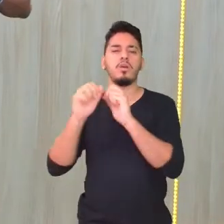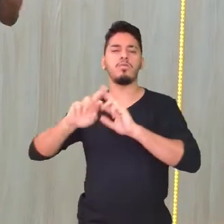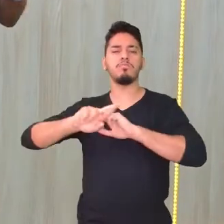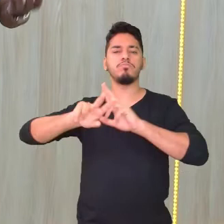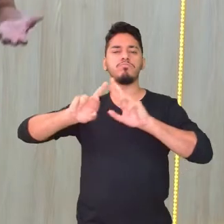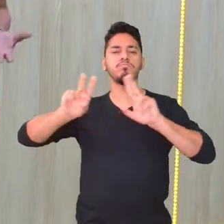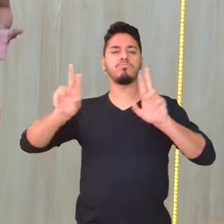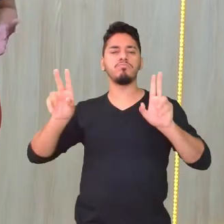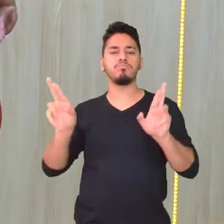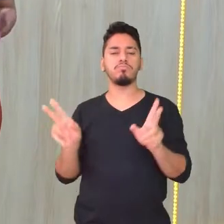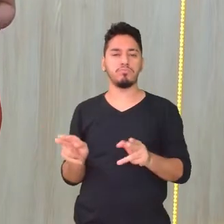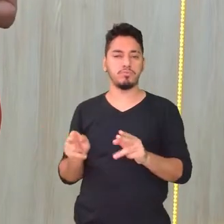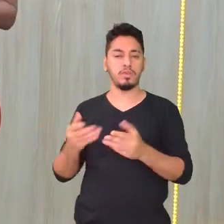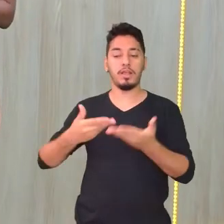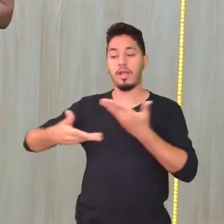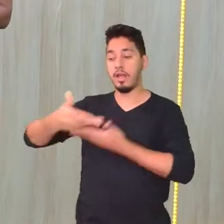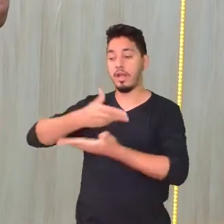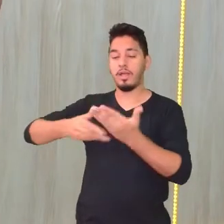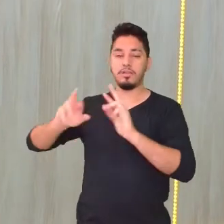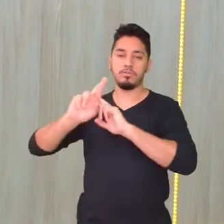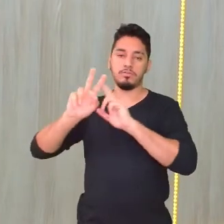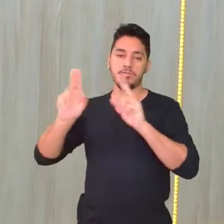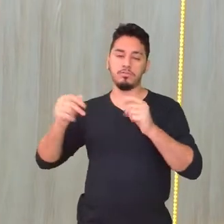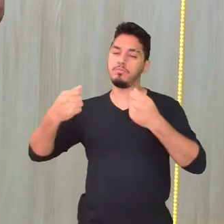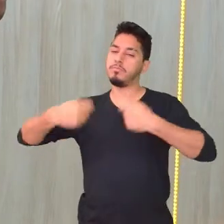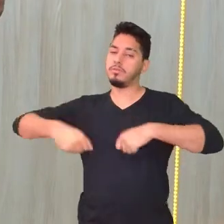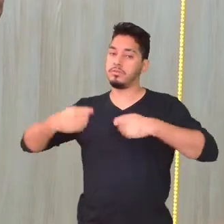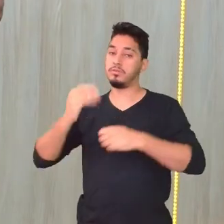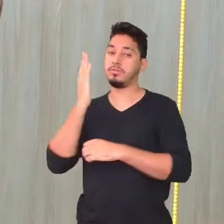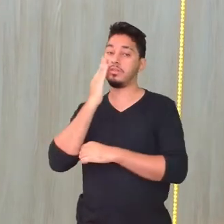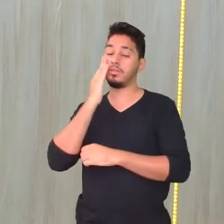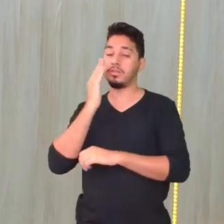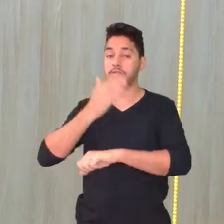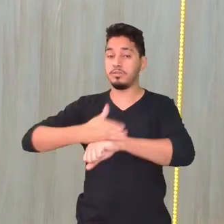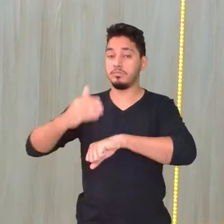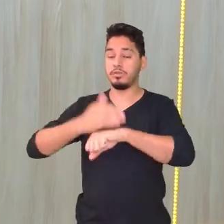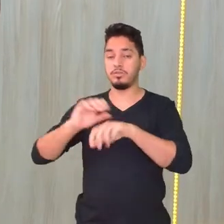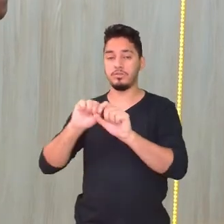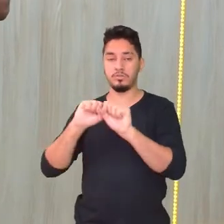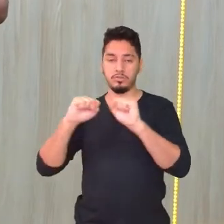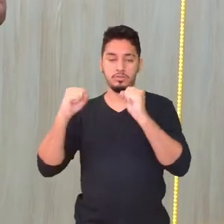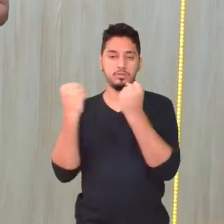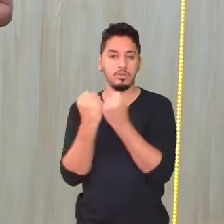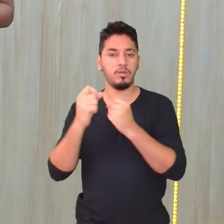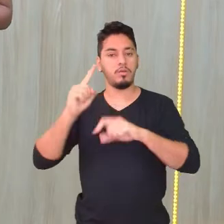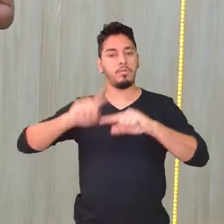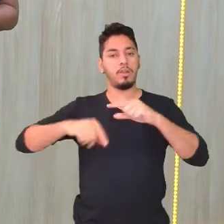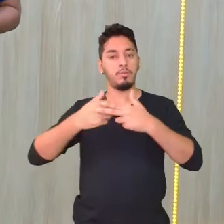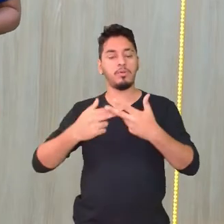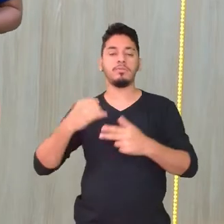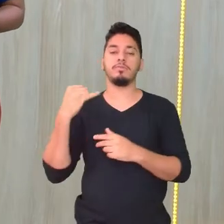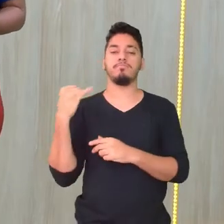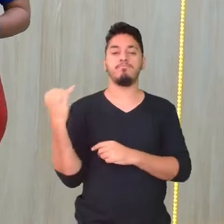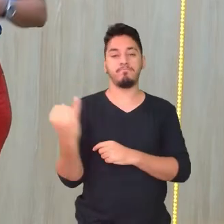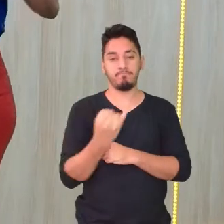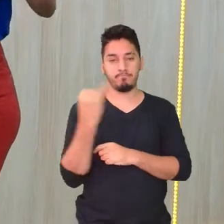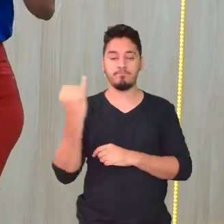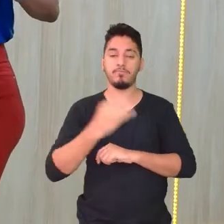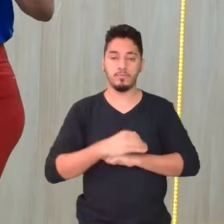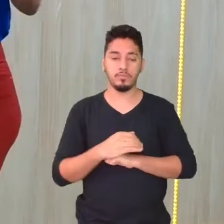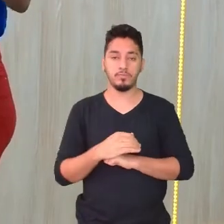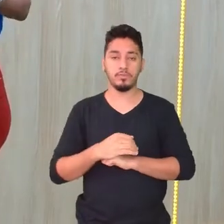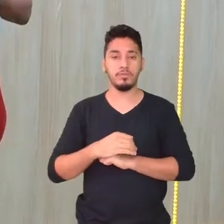com interações diferentes. Então, a gente precisa considerar essas práticas sociais como elemento importante, né,